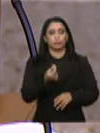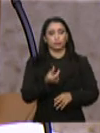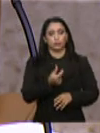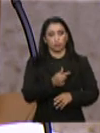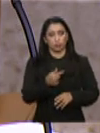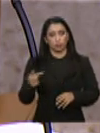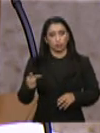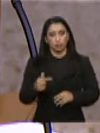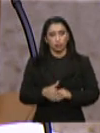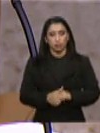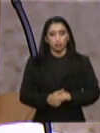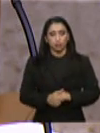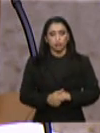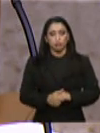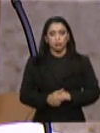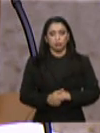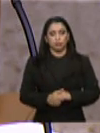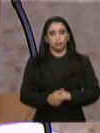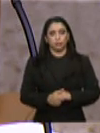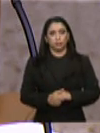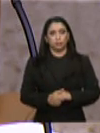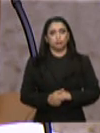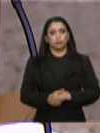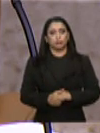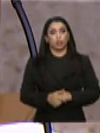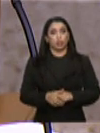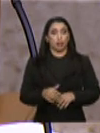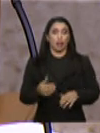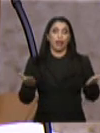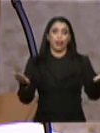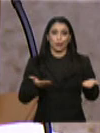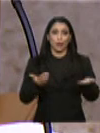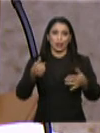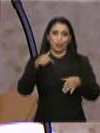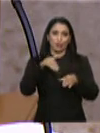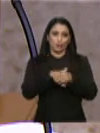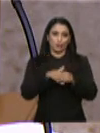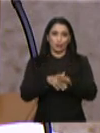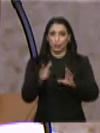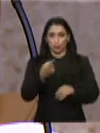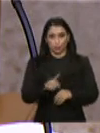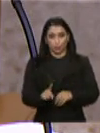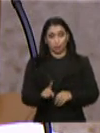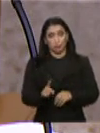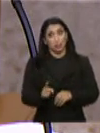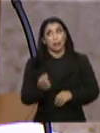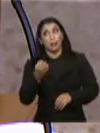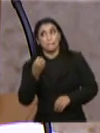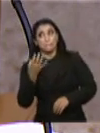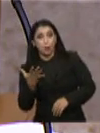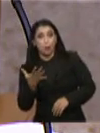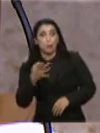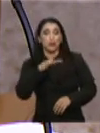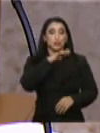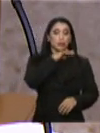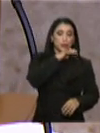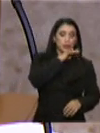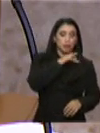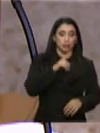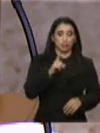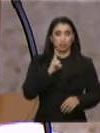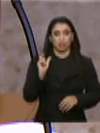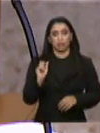2007. Votar em último lugar tem vantagens e desvantagens. A grande